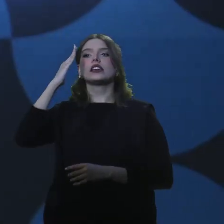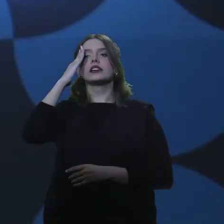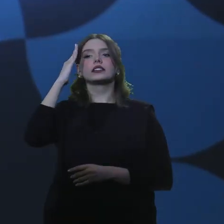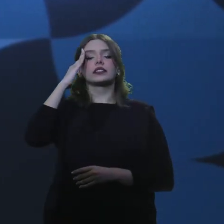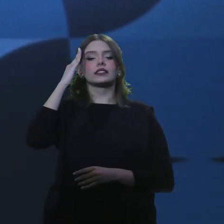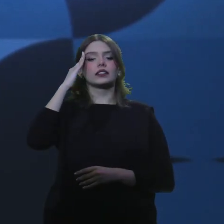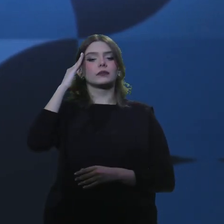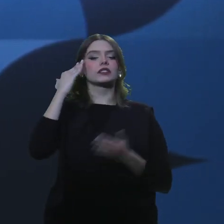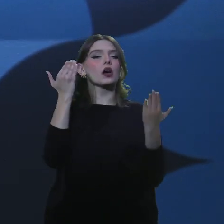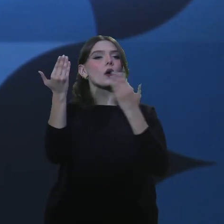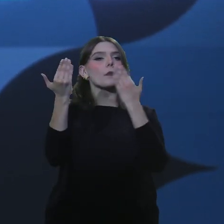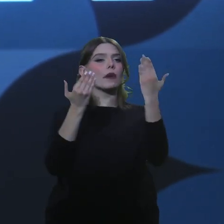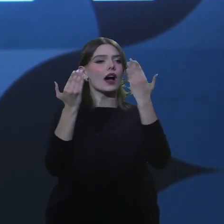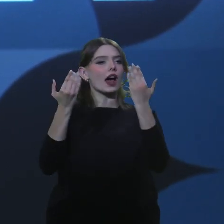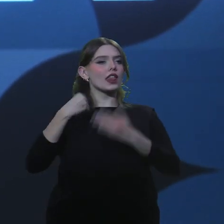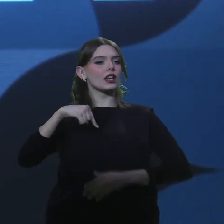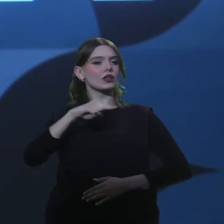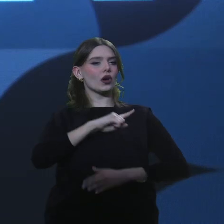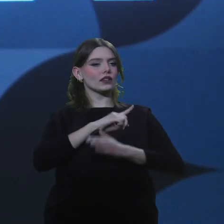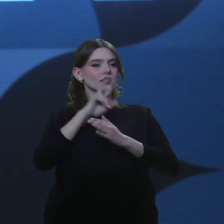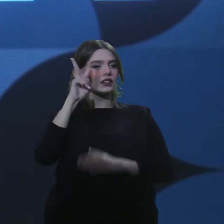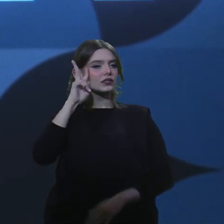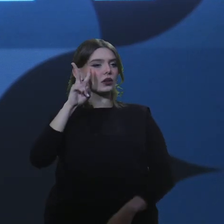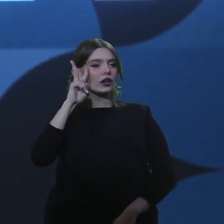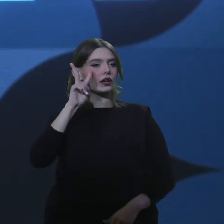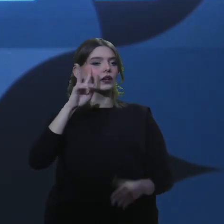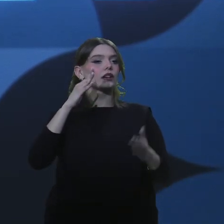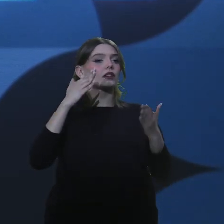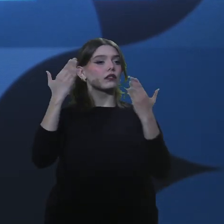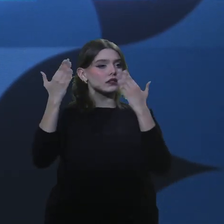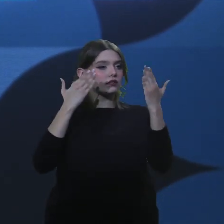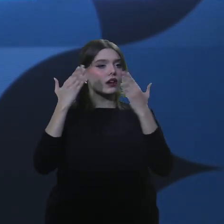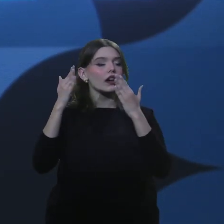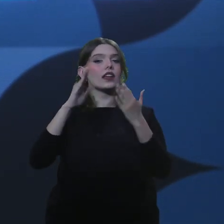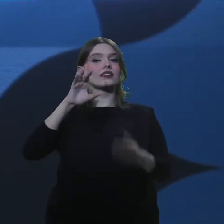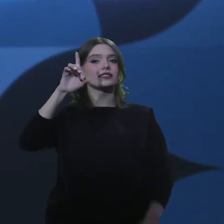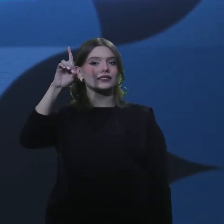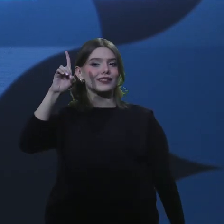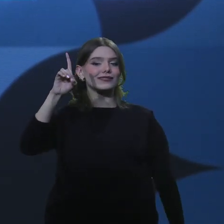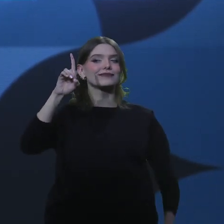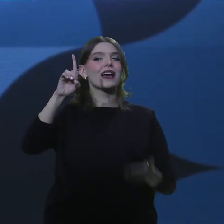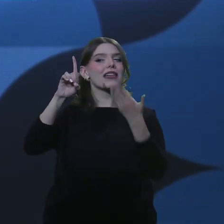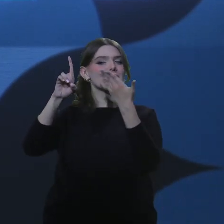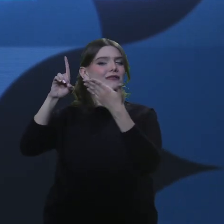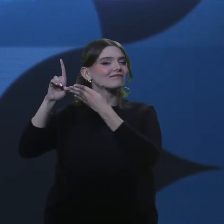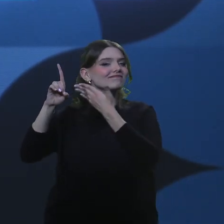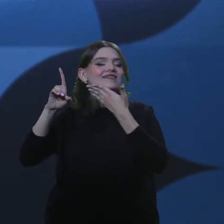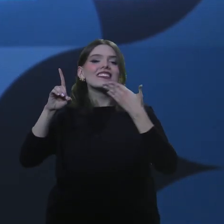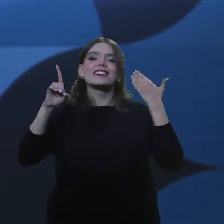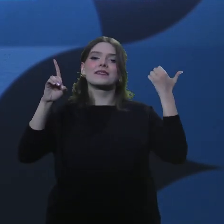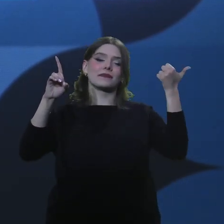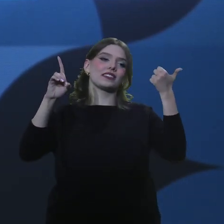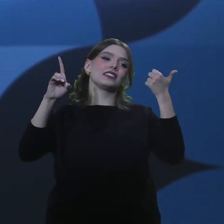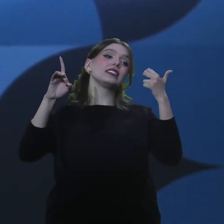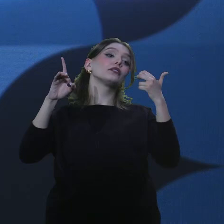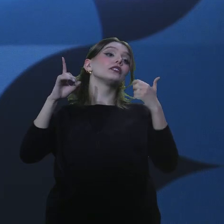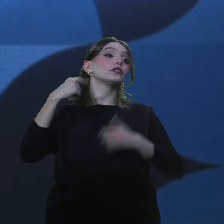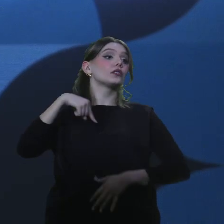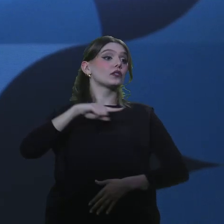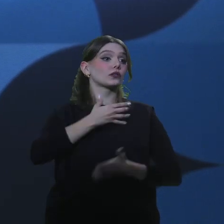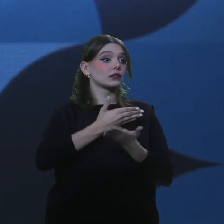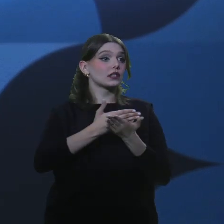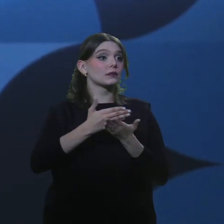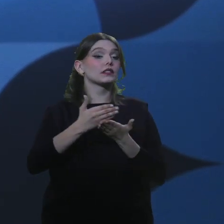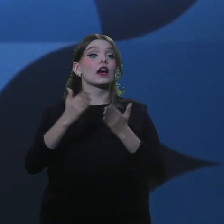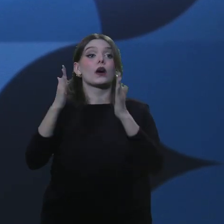de Deus, ela é muito pequena. E aí a nossa oração não é simplesmente: Deus, o que o Senhor tem para a minha vida pequena.